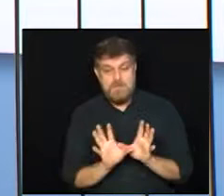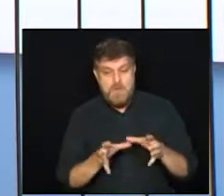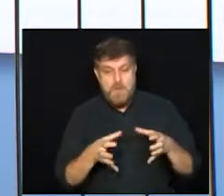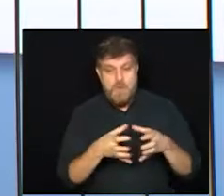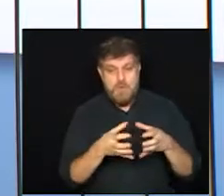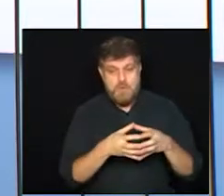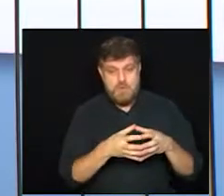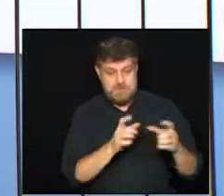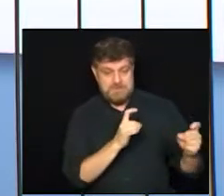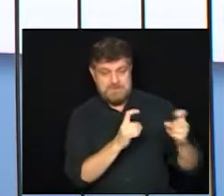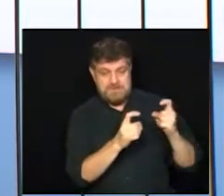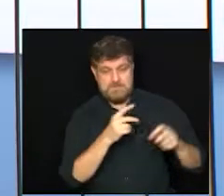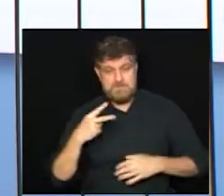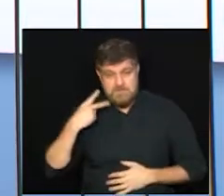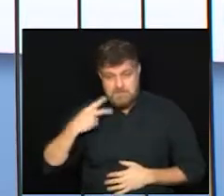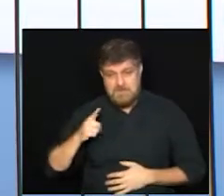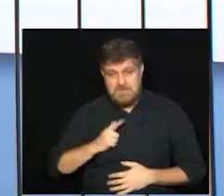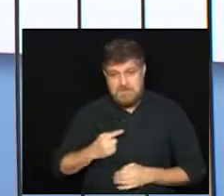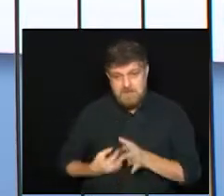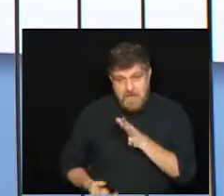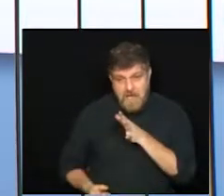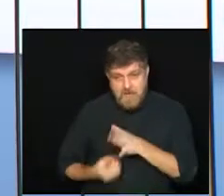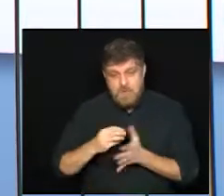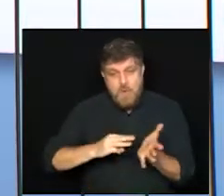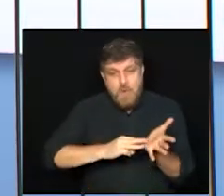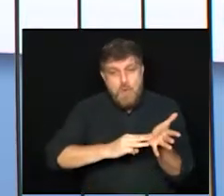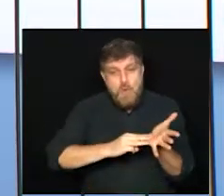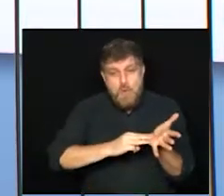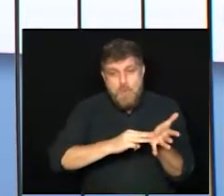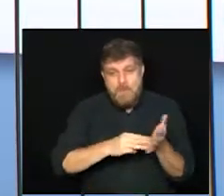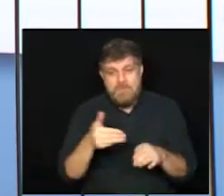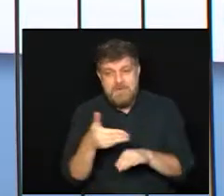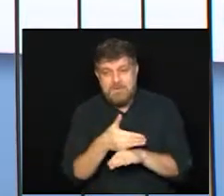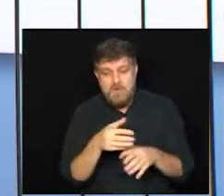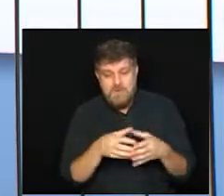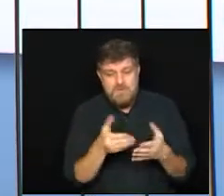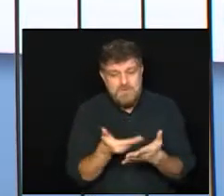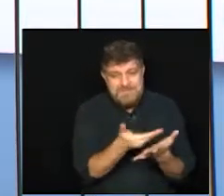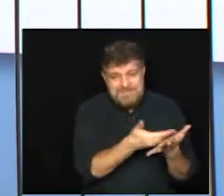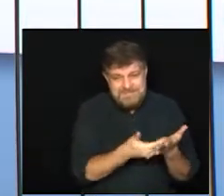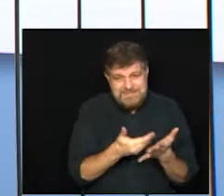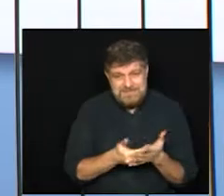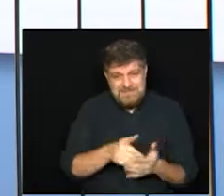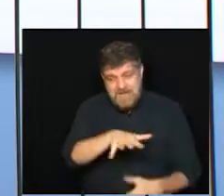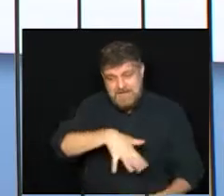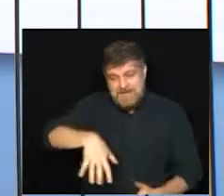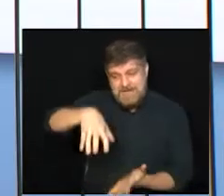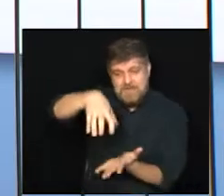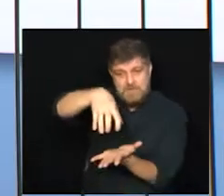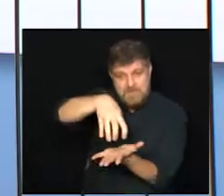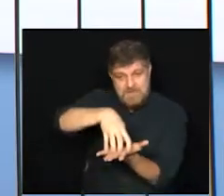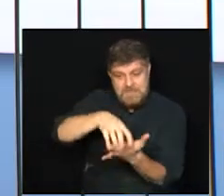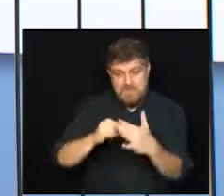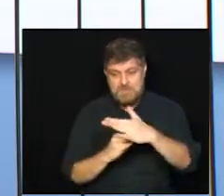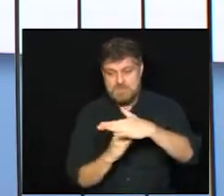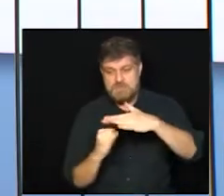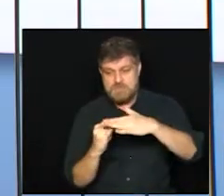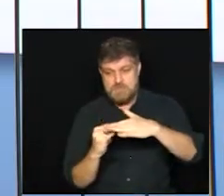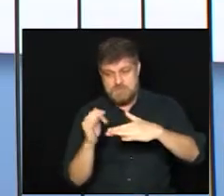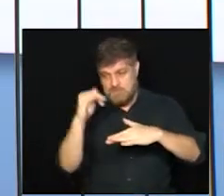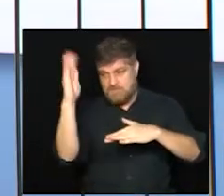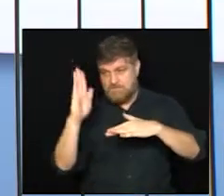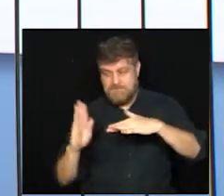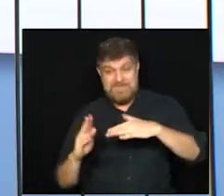a Câmara estabeleceu os membros da Comissão de Estudos do Campus de Campinas do Instituto Federal de